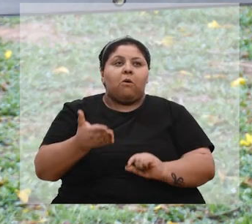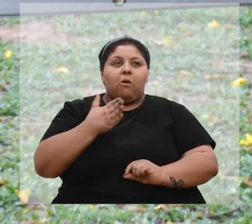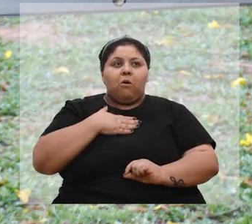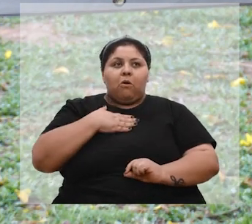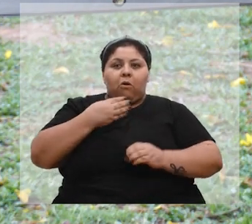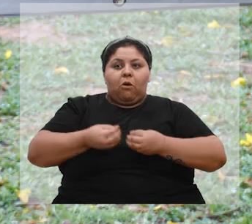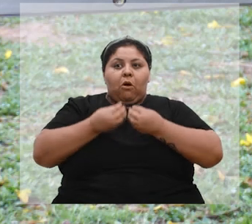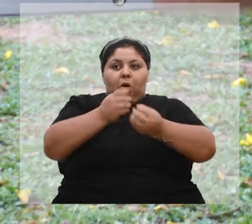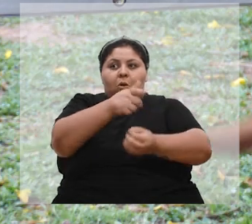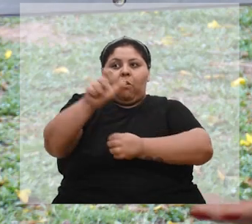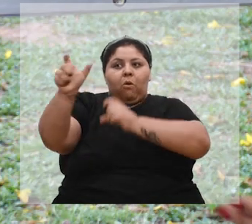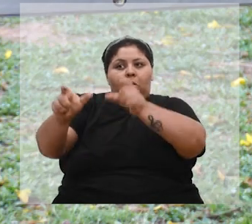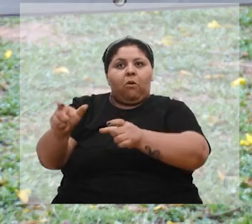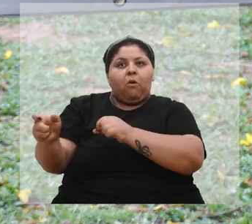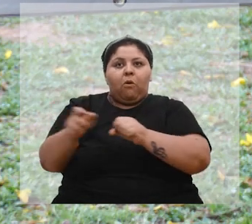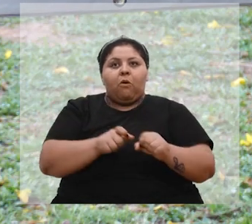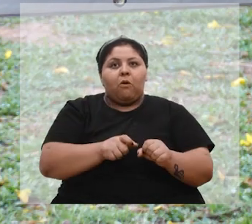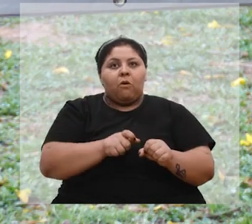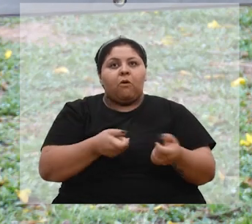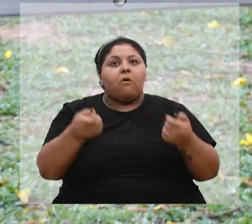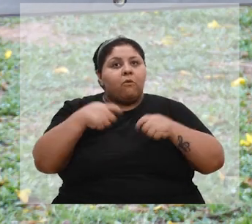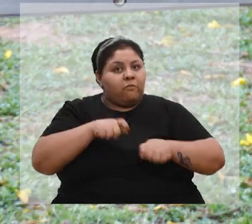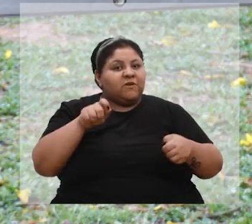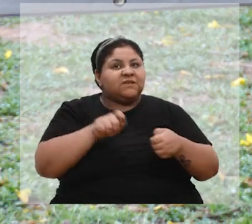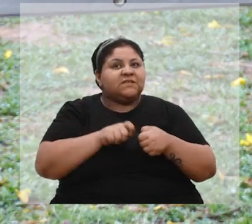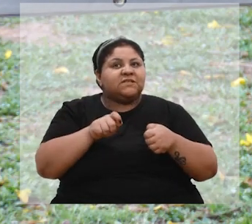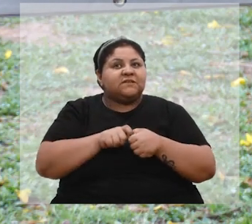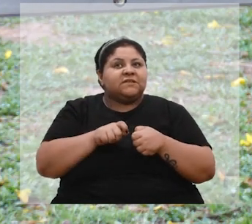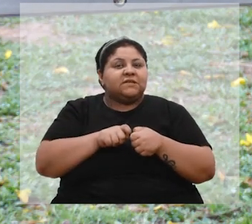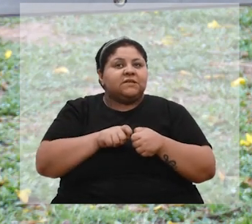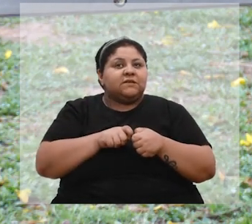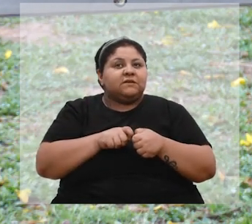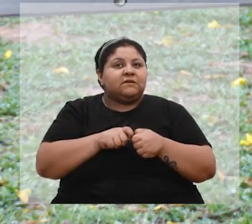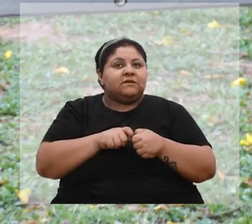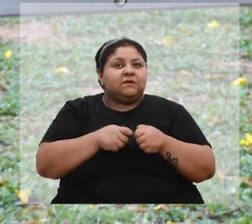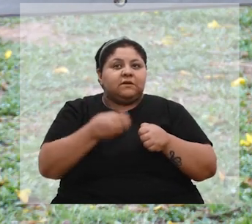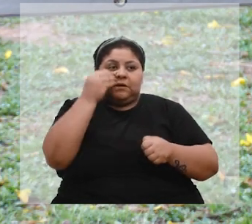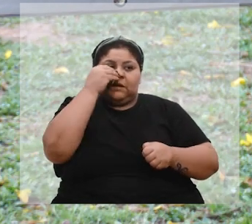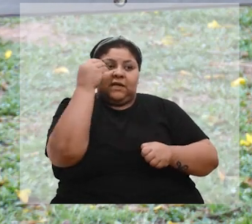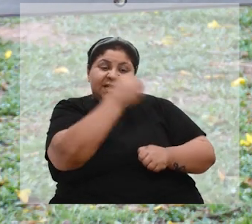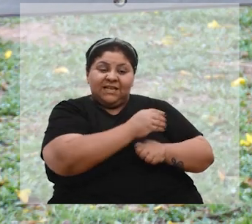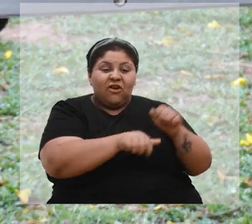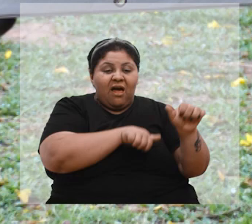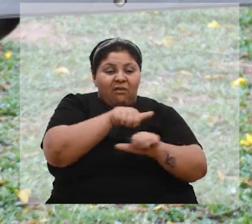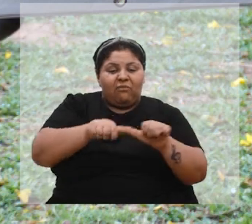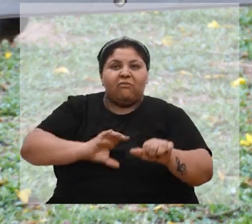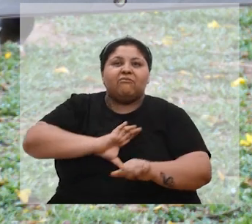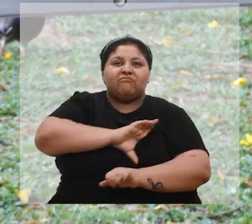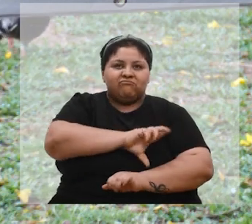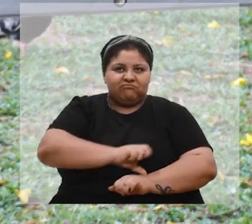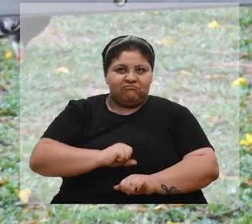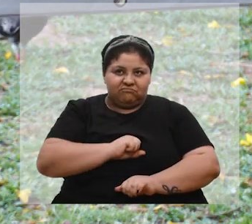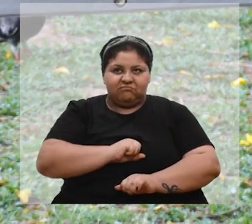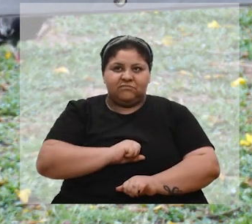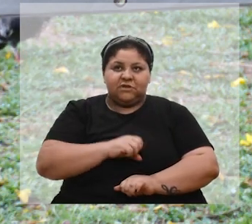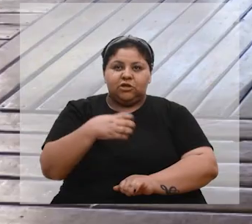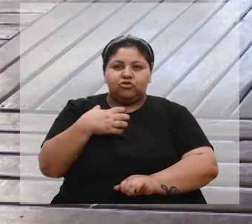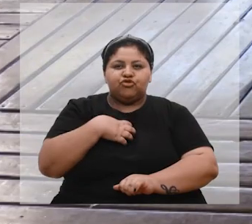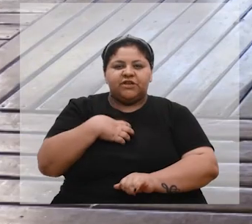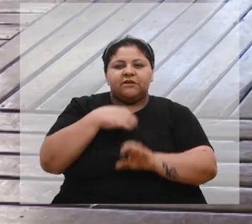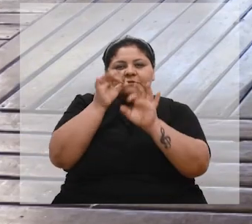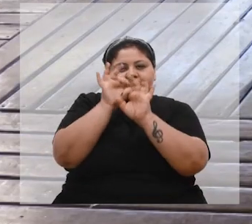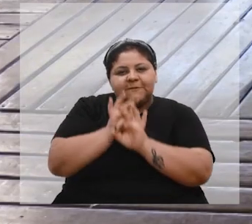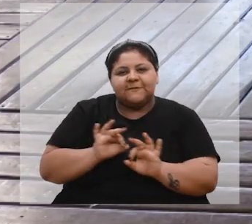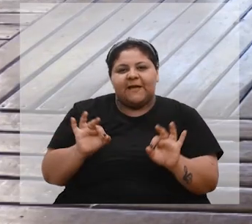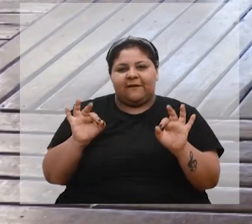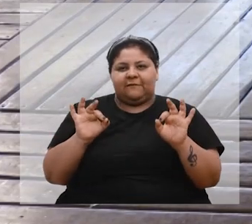alguma coisa minha e então o outro precisa. Então a gente precisa fazer renúncias no amor. Mas a gente poder fazer renúncias de uma